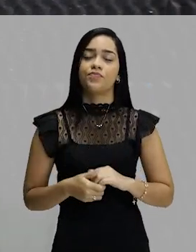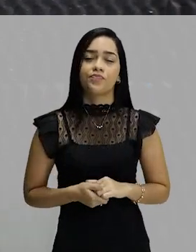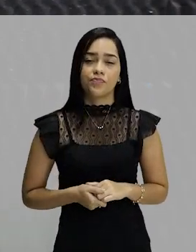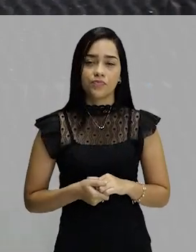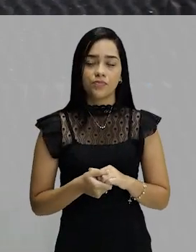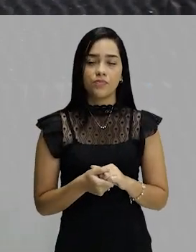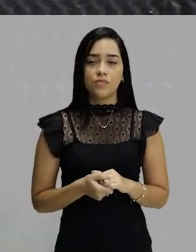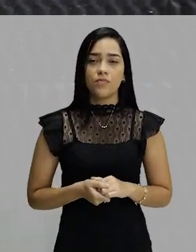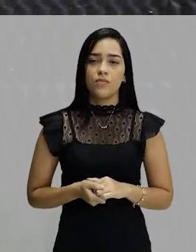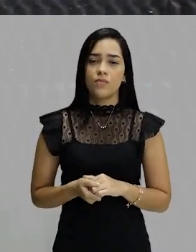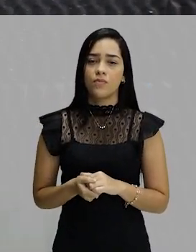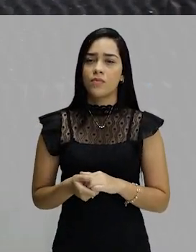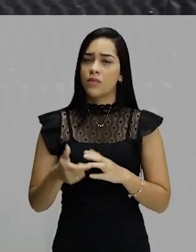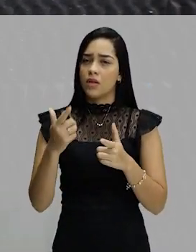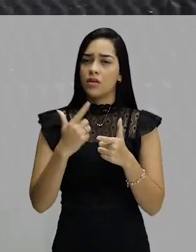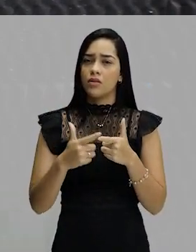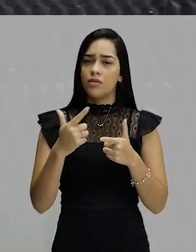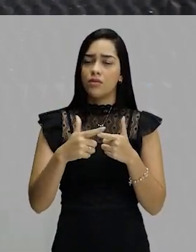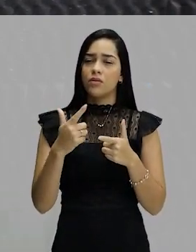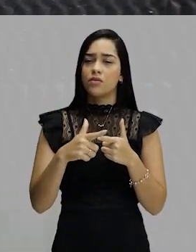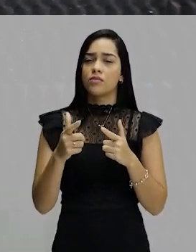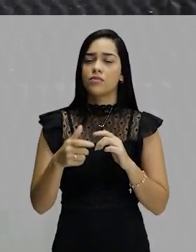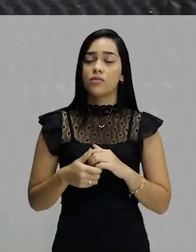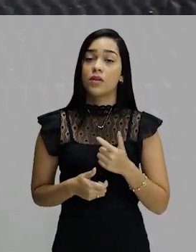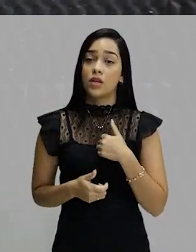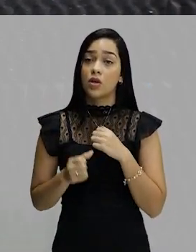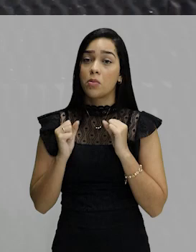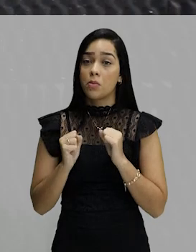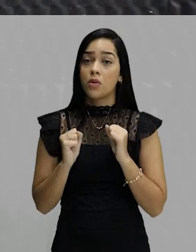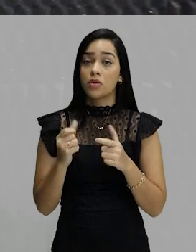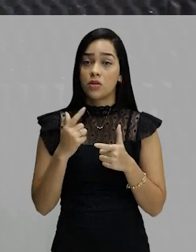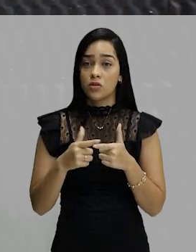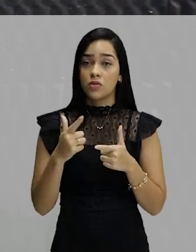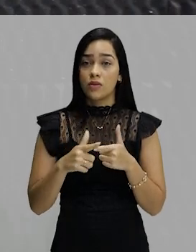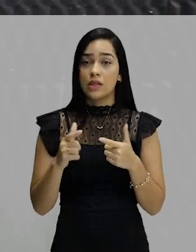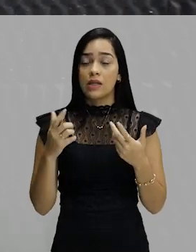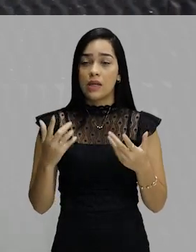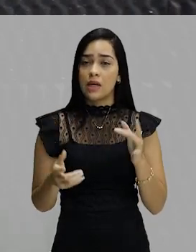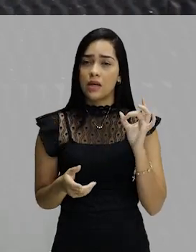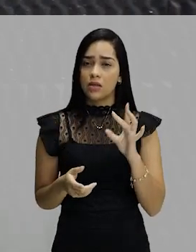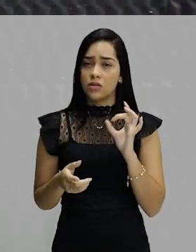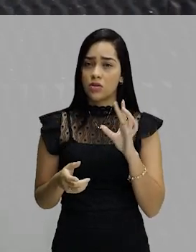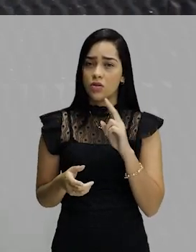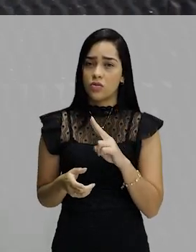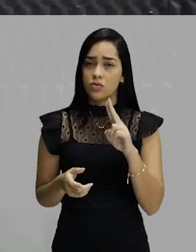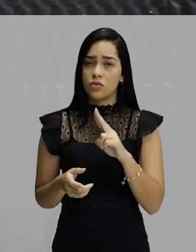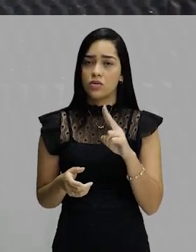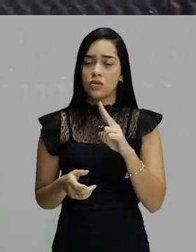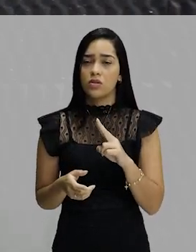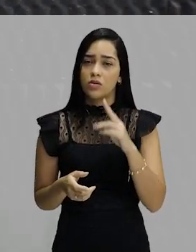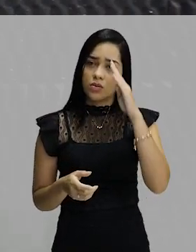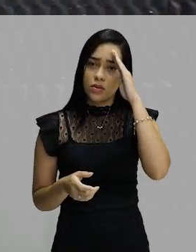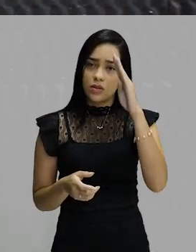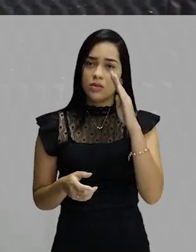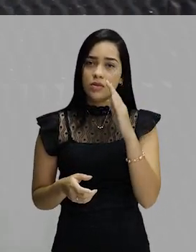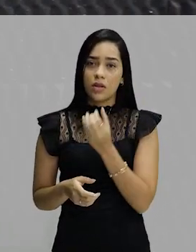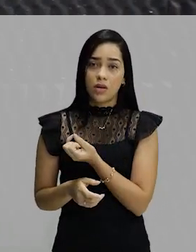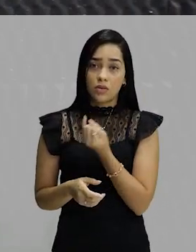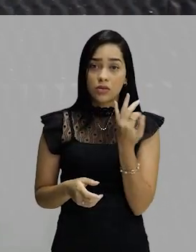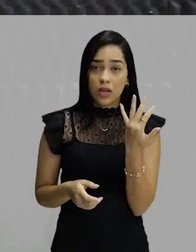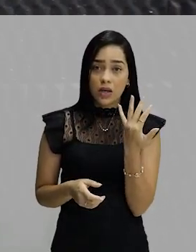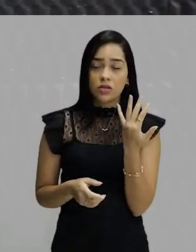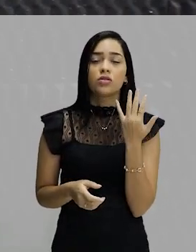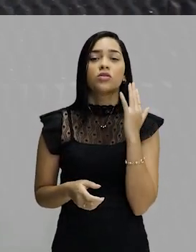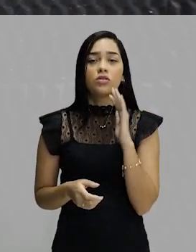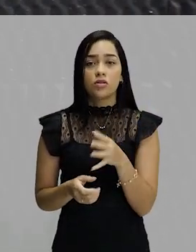Tá? Vamos resolver esse problema? Primeiro, eu posso resolver isso aqui apenas usando o princípio fundamental da contagem?